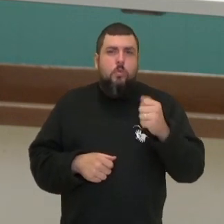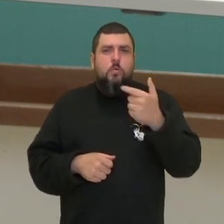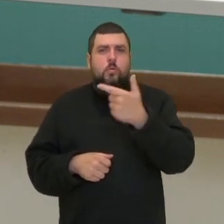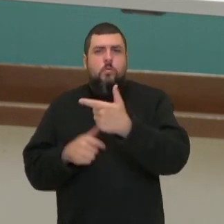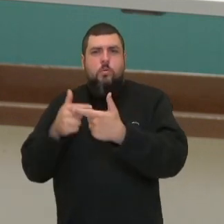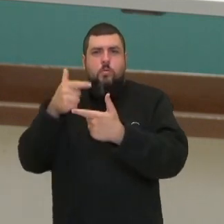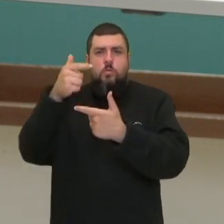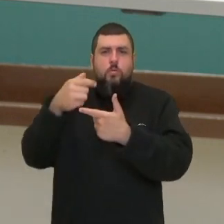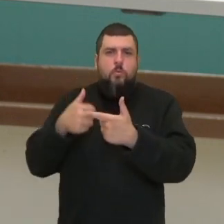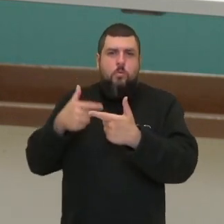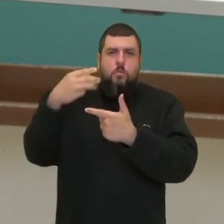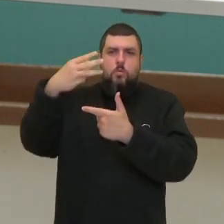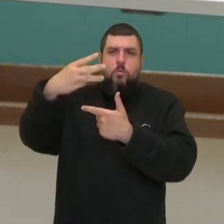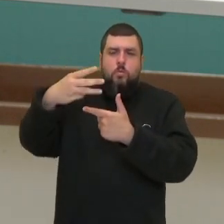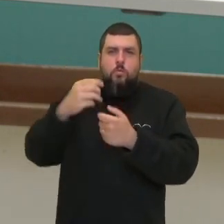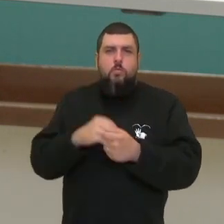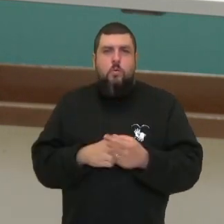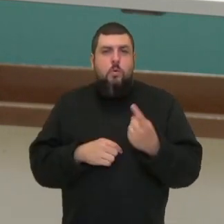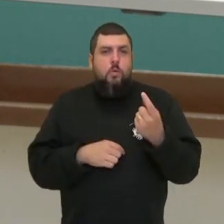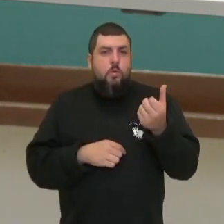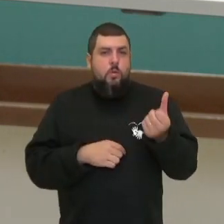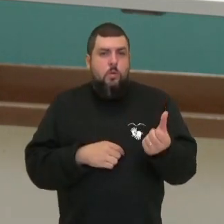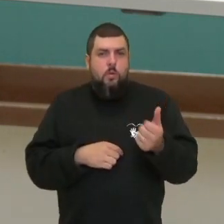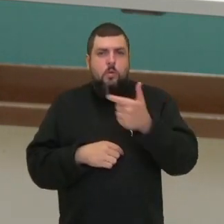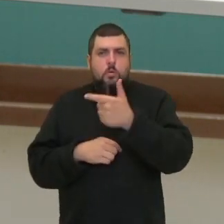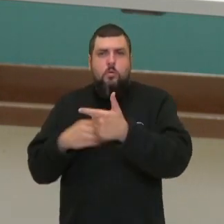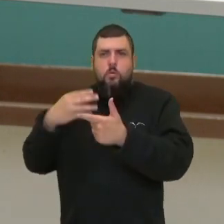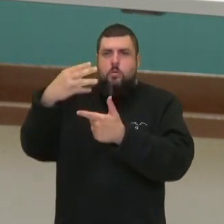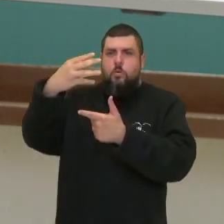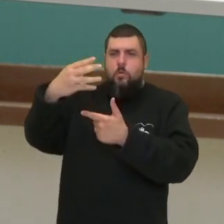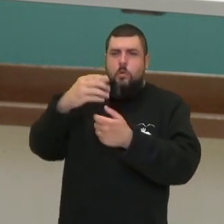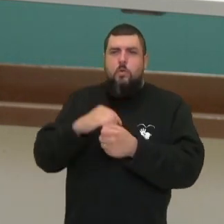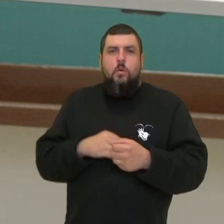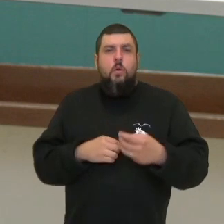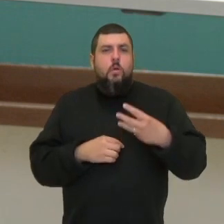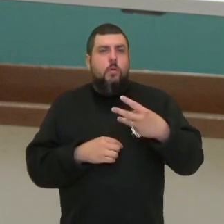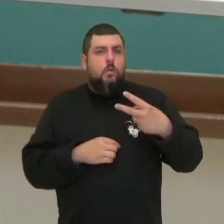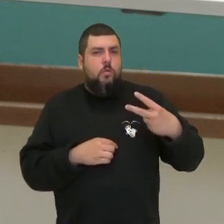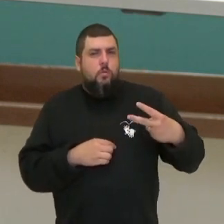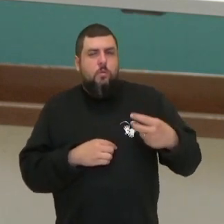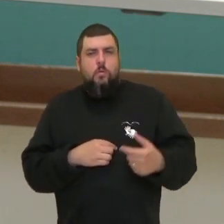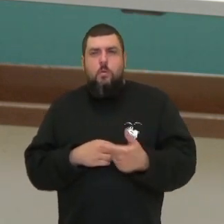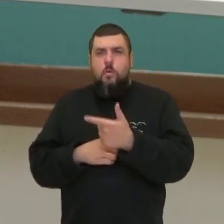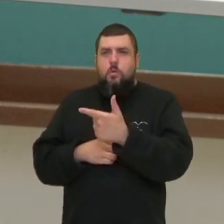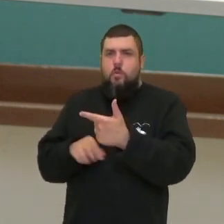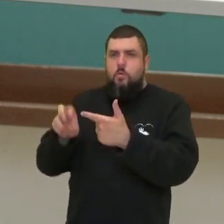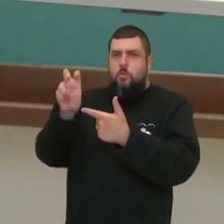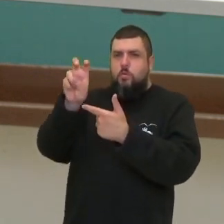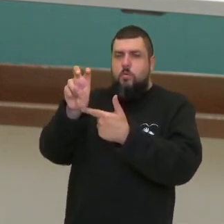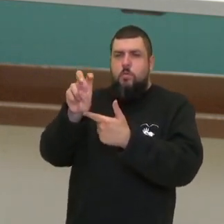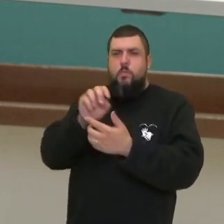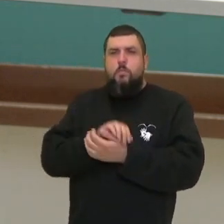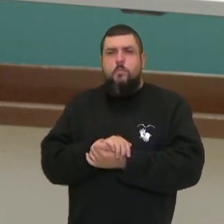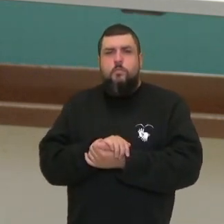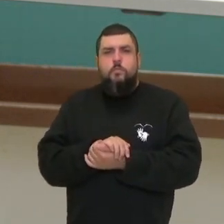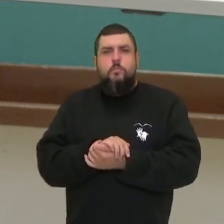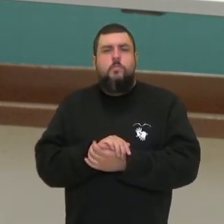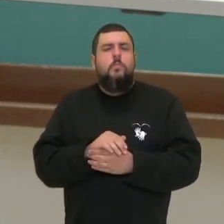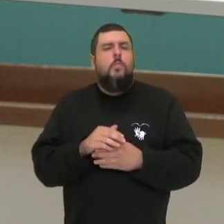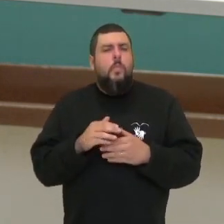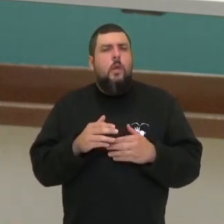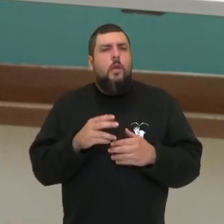número 16, 2 elevado na 4. 32, 2 elevado na 5 e assim sucessivamente. Ou